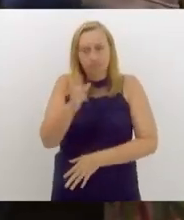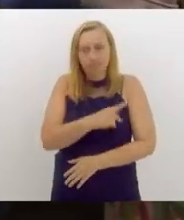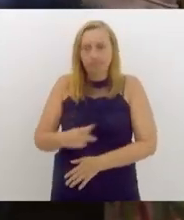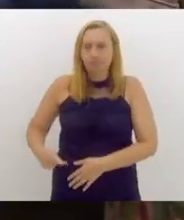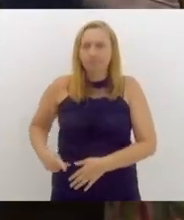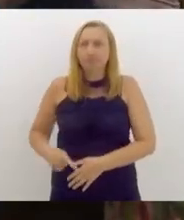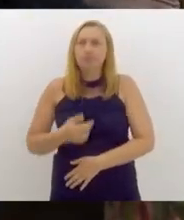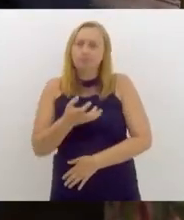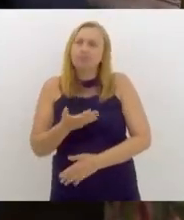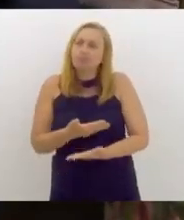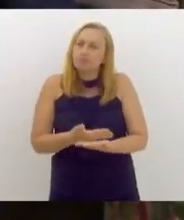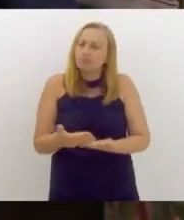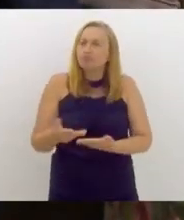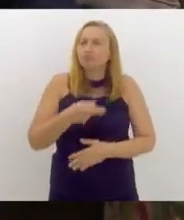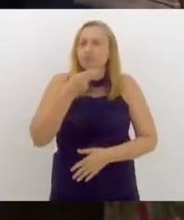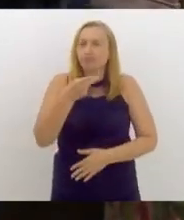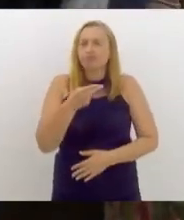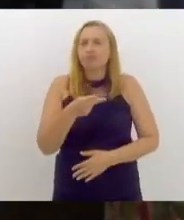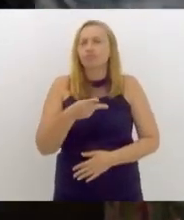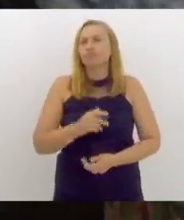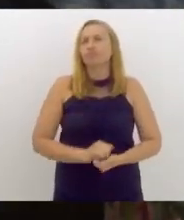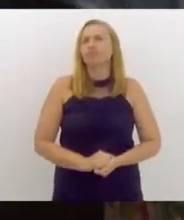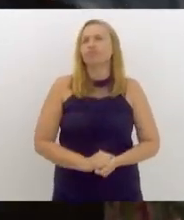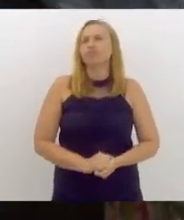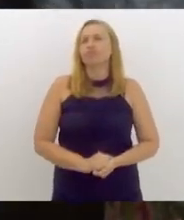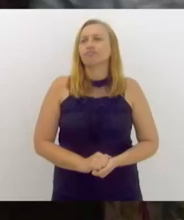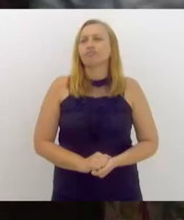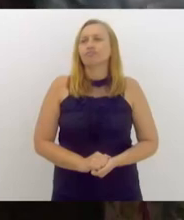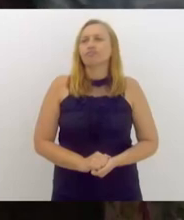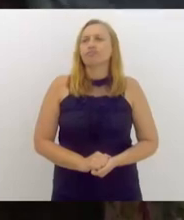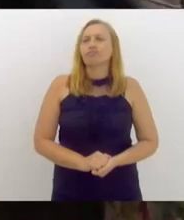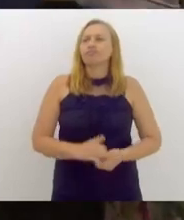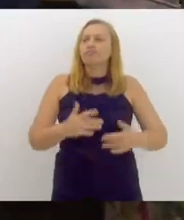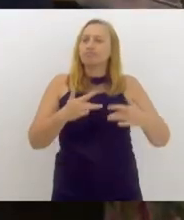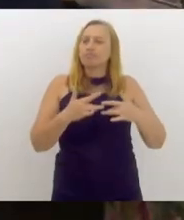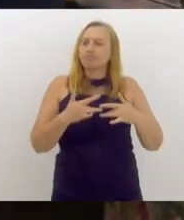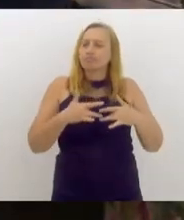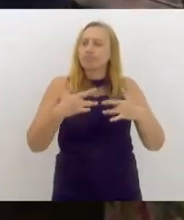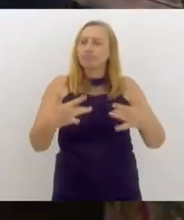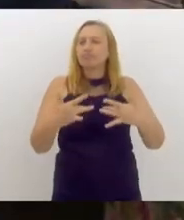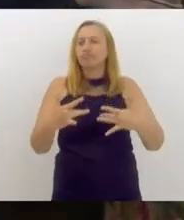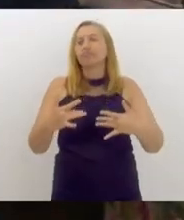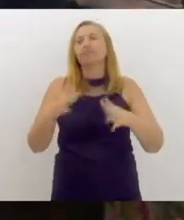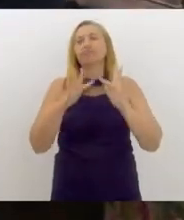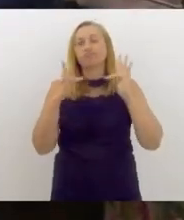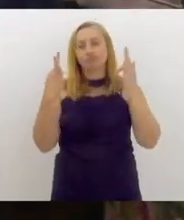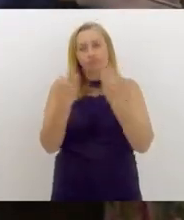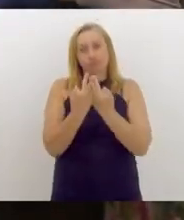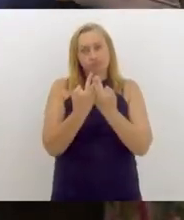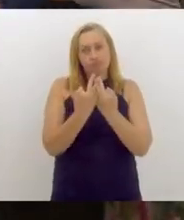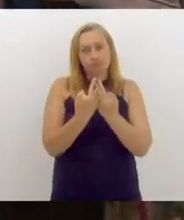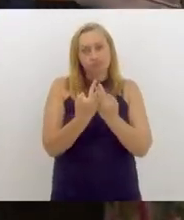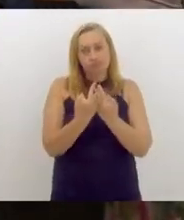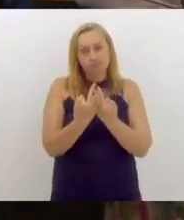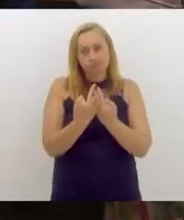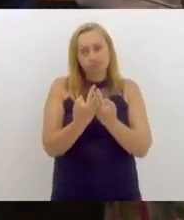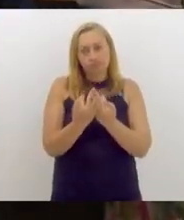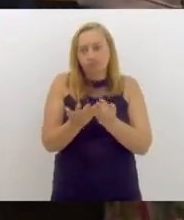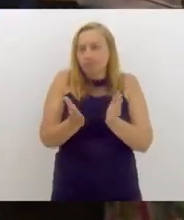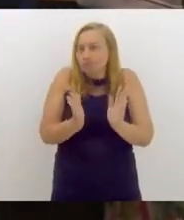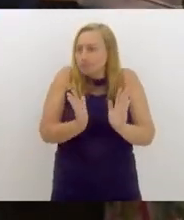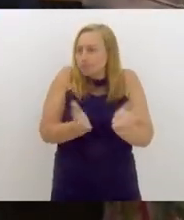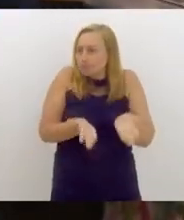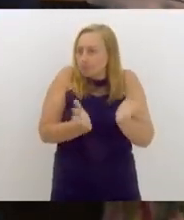aqui eu quero começar essa fala dizendo da minha solidariedade às famílias que estão enlutadas hoje